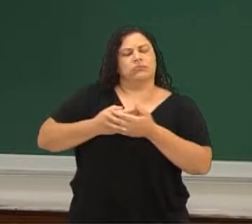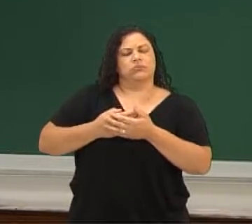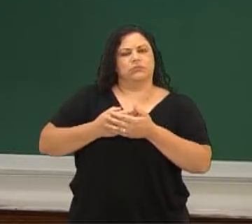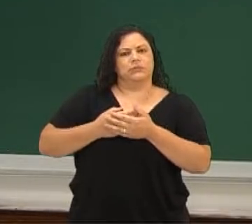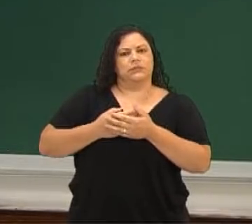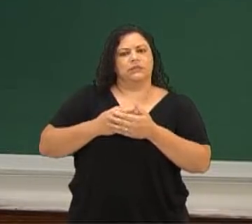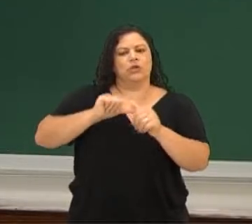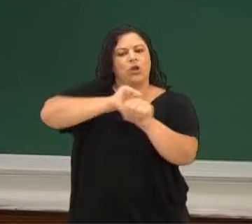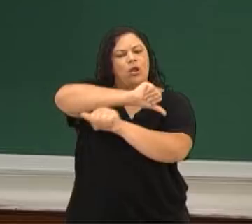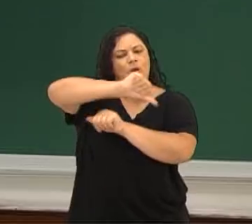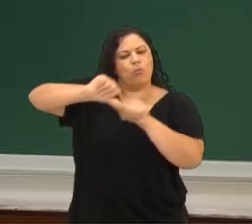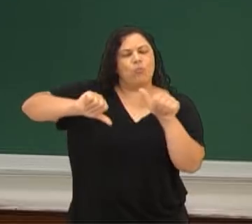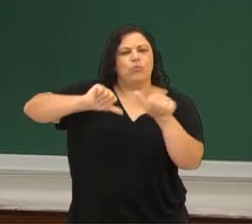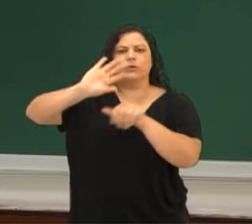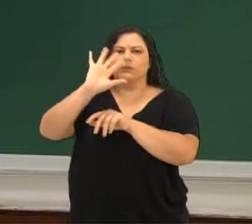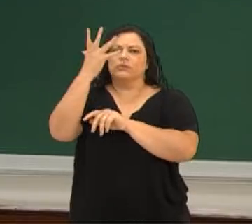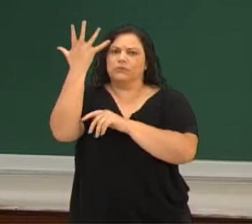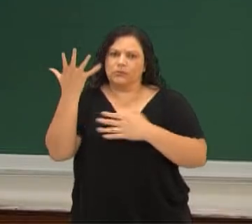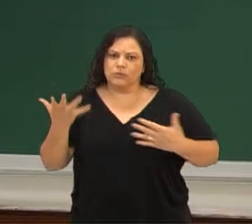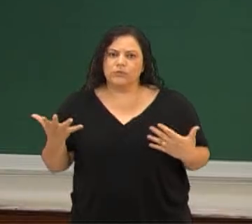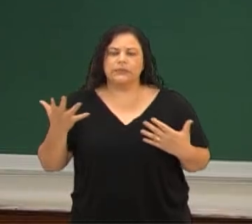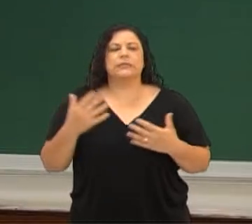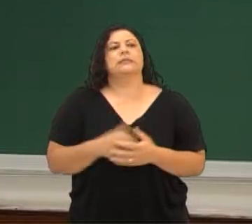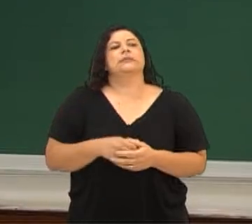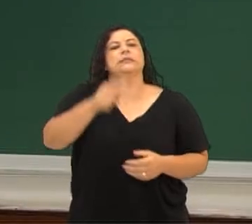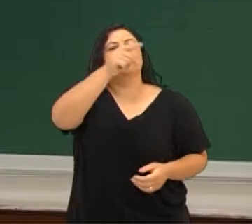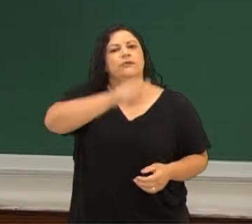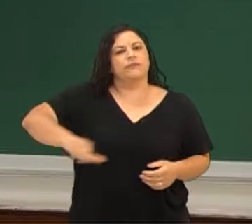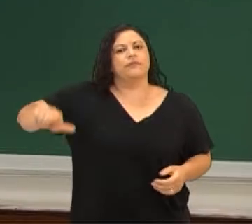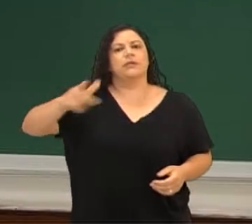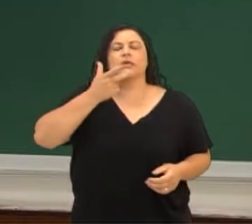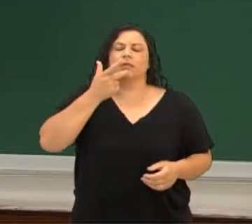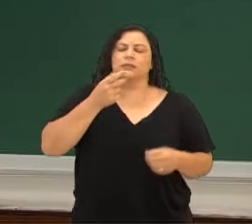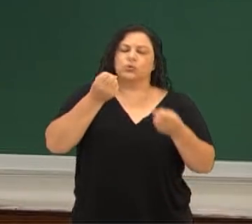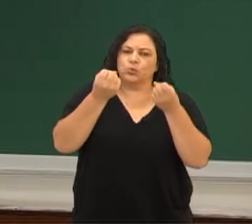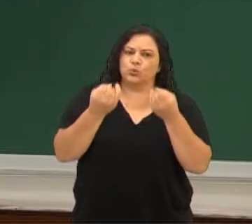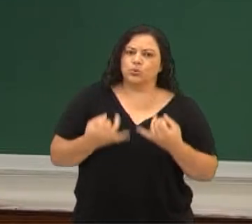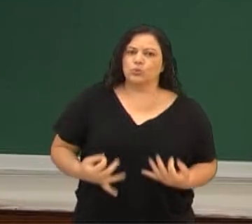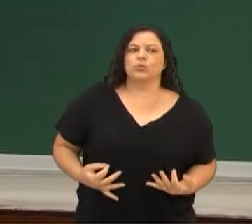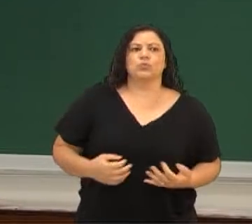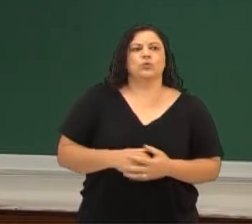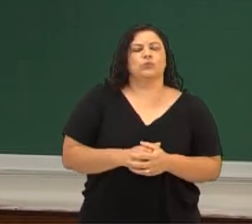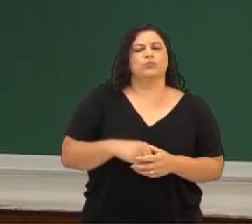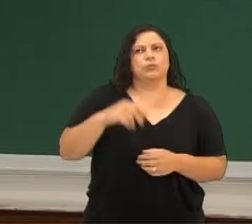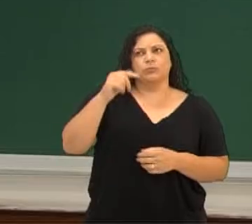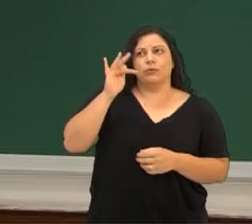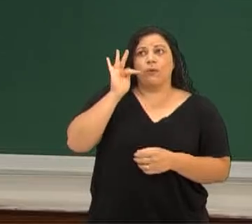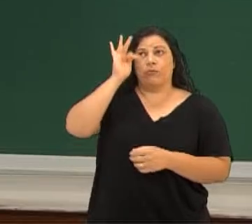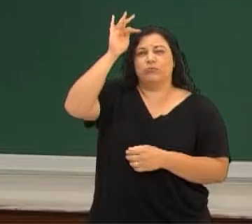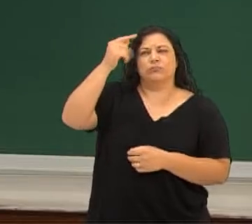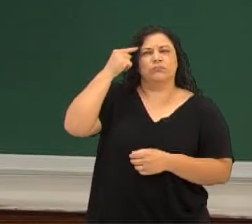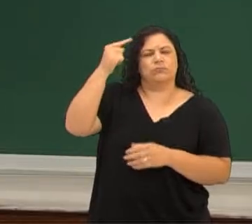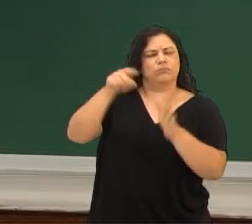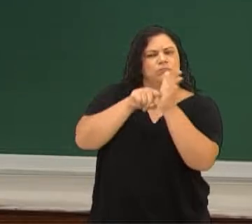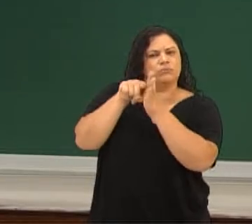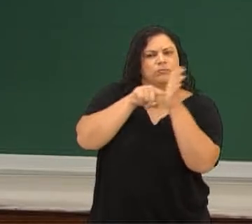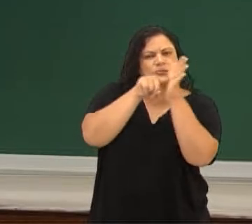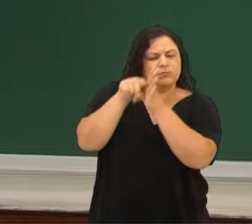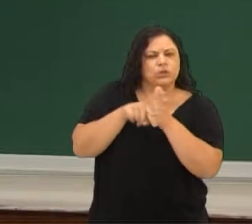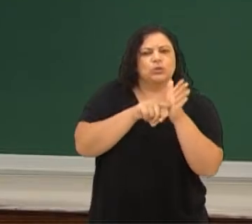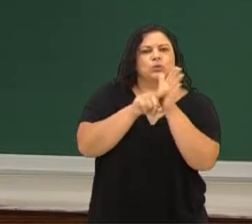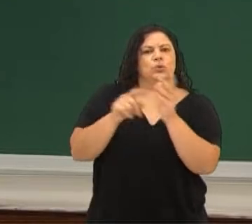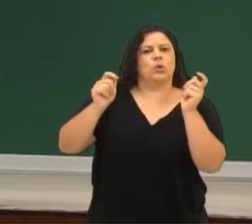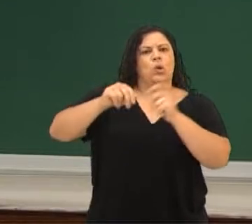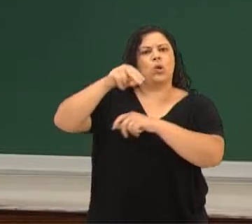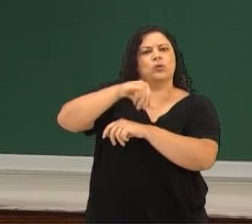para cima. Eu falei isso para vocês e repito, isso é uma previsão de um geógrafo famosíssimo brasileiro,